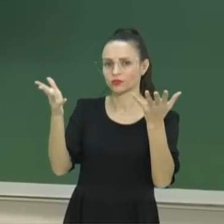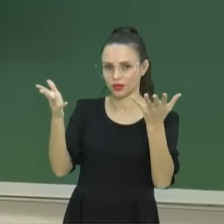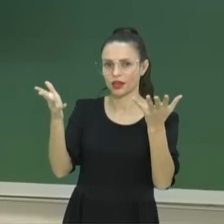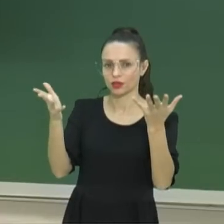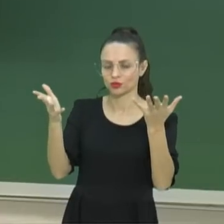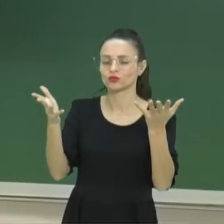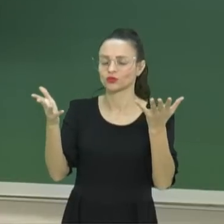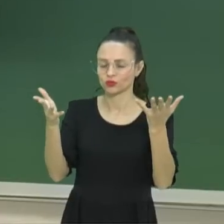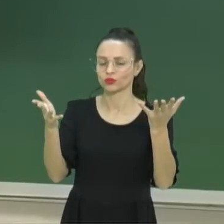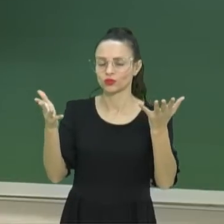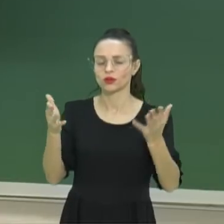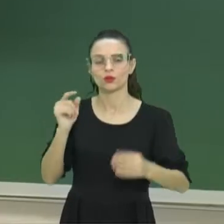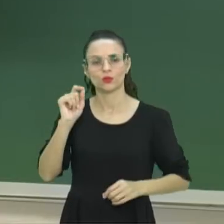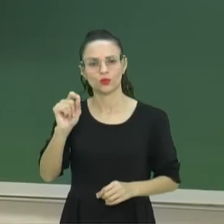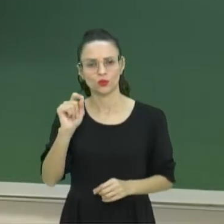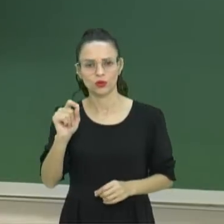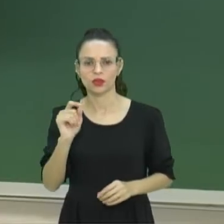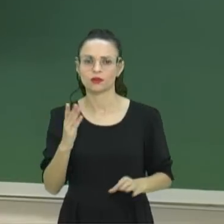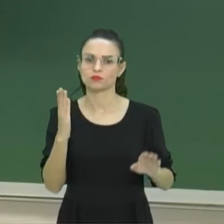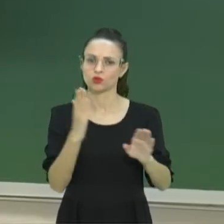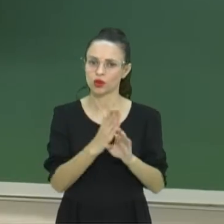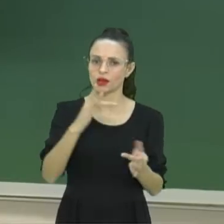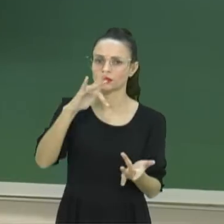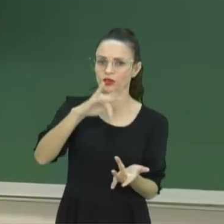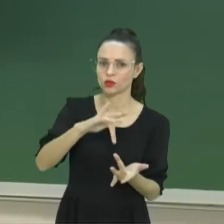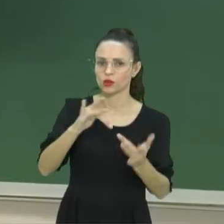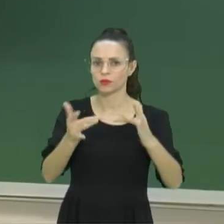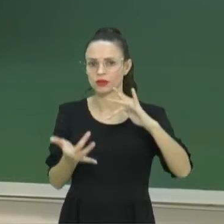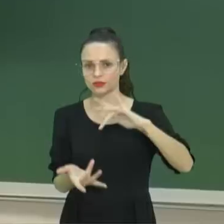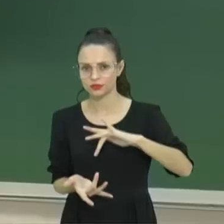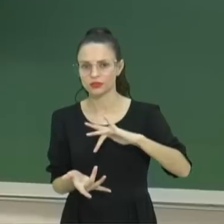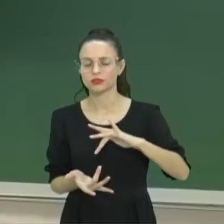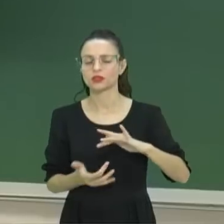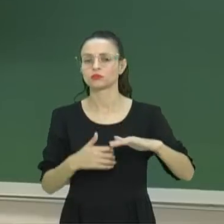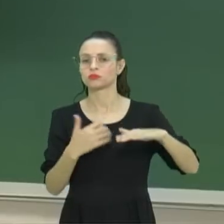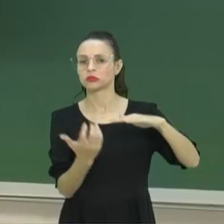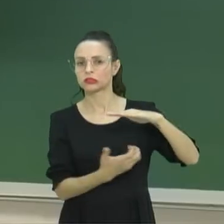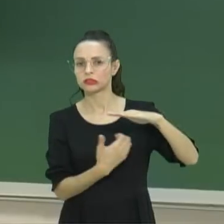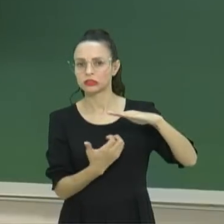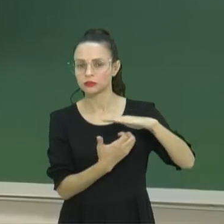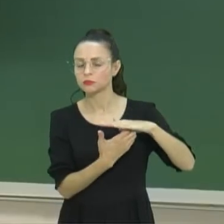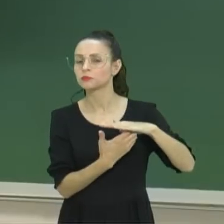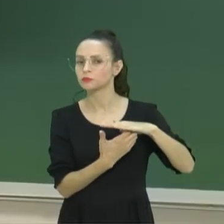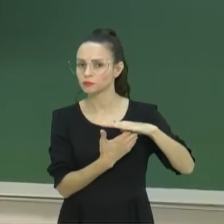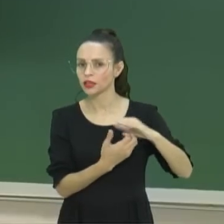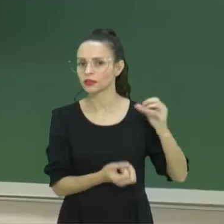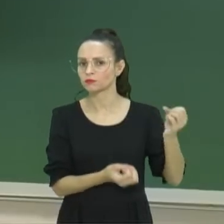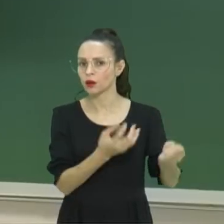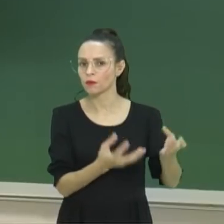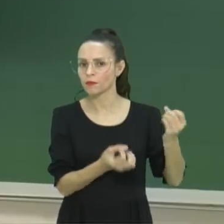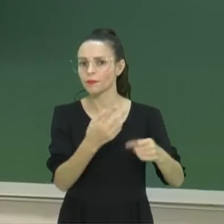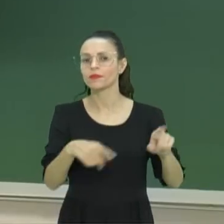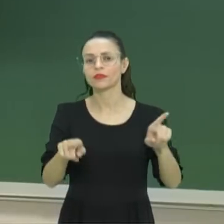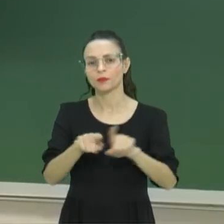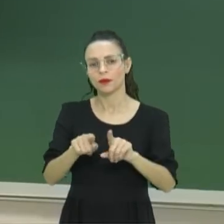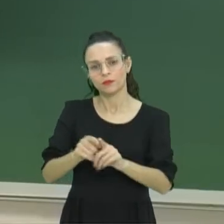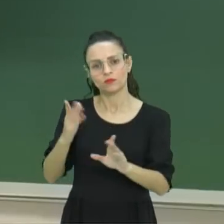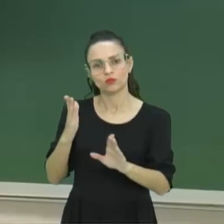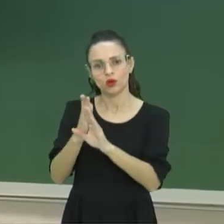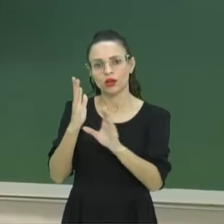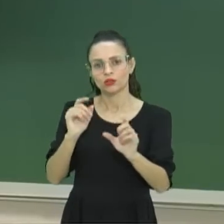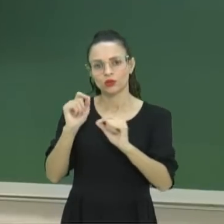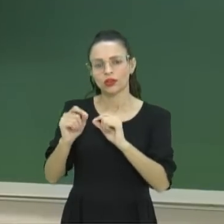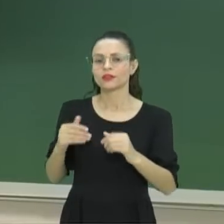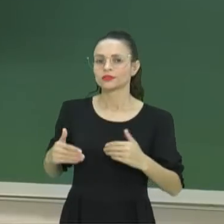até a gente, que seja por meio da globalização dessas empresas transnacionais ou até mesmo por conta